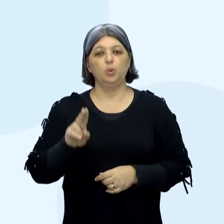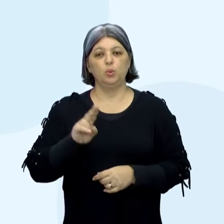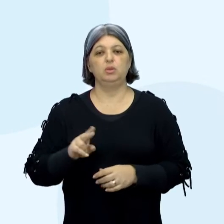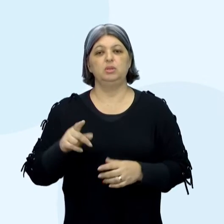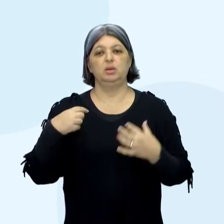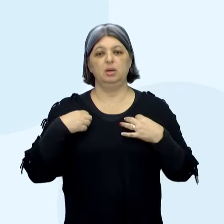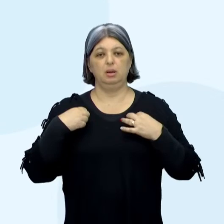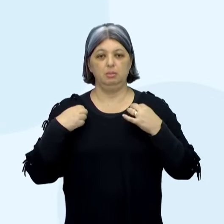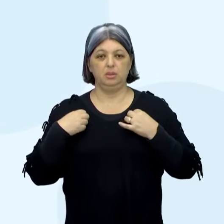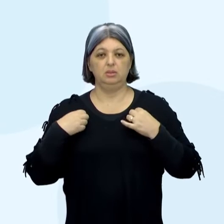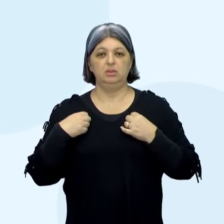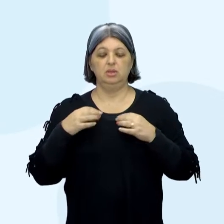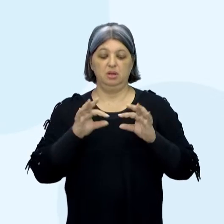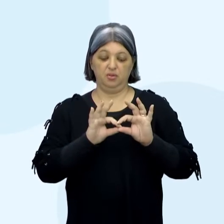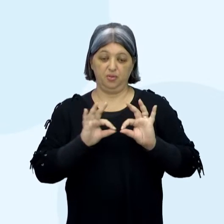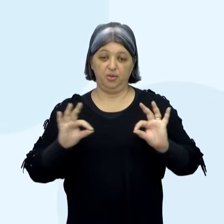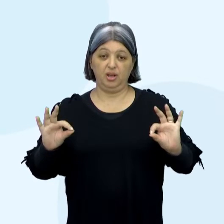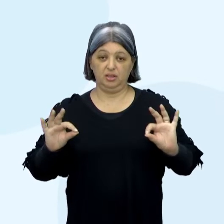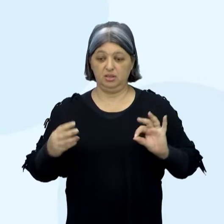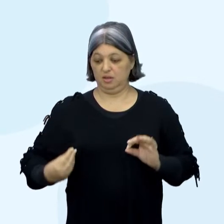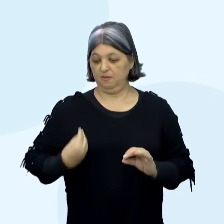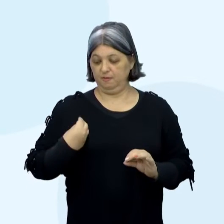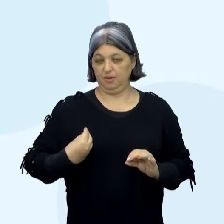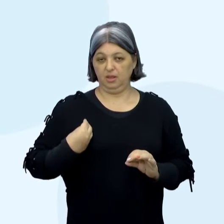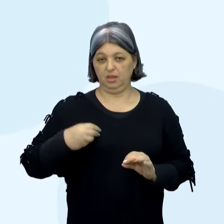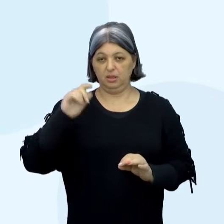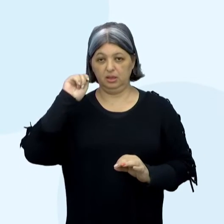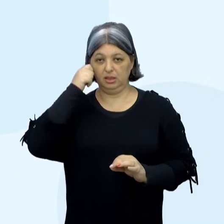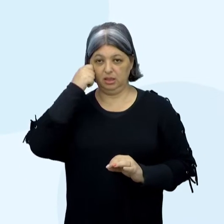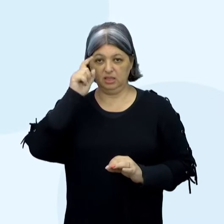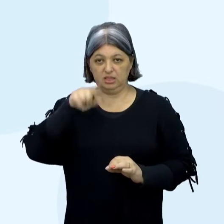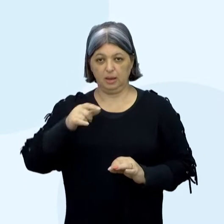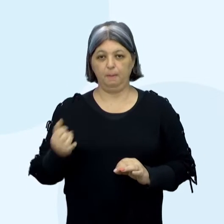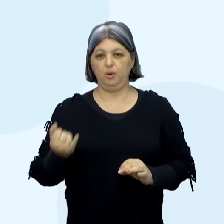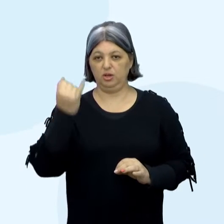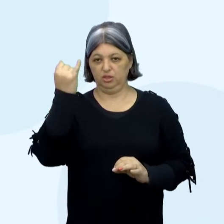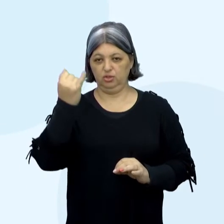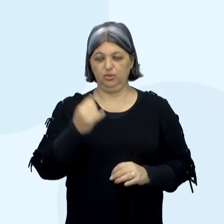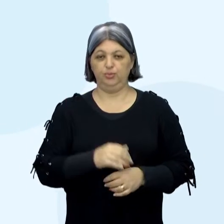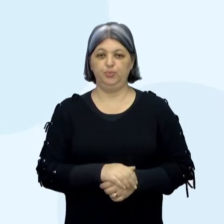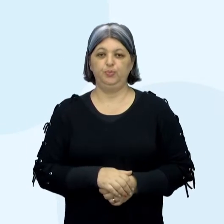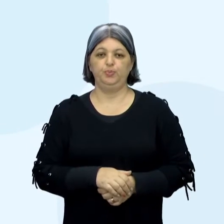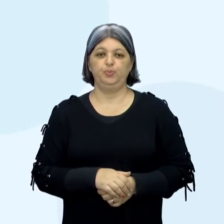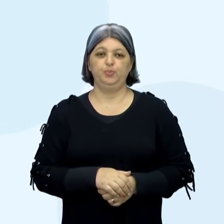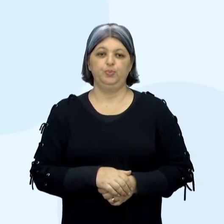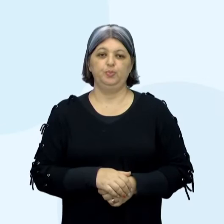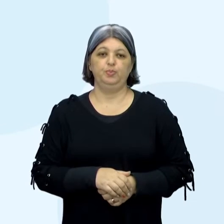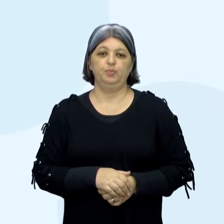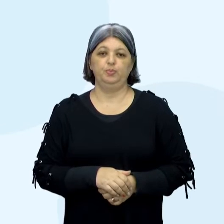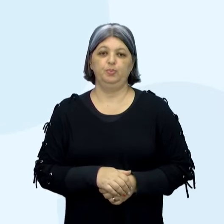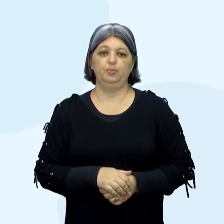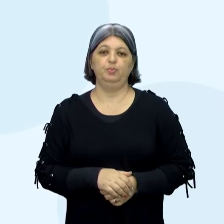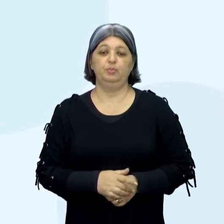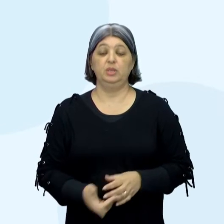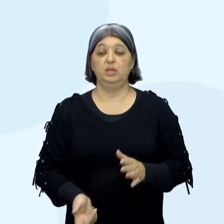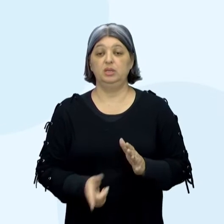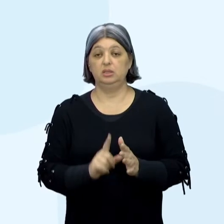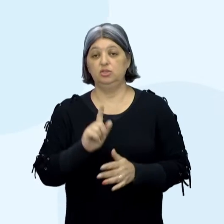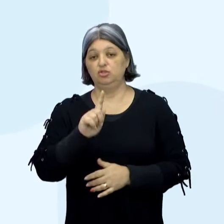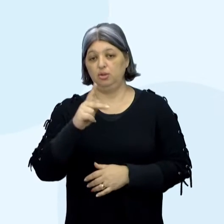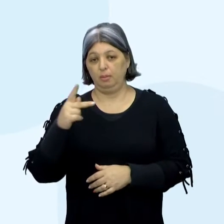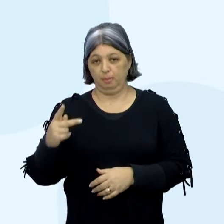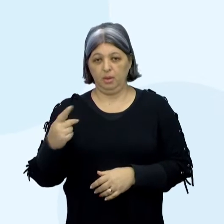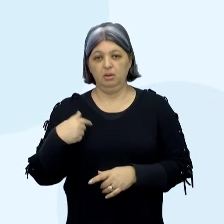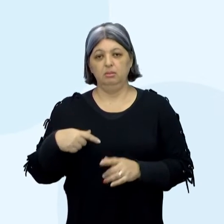uma camiseta com a frase "Vidas negras importam" antes de um GP e levar